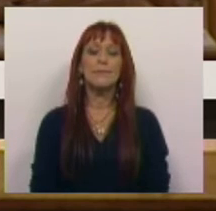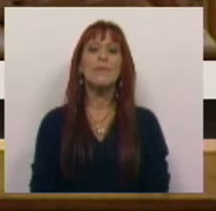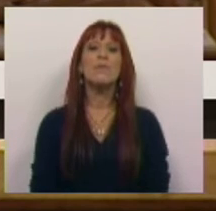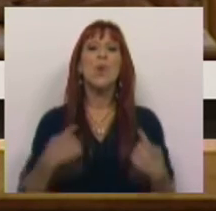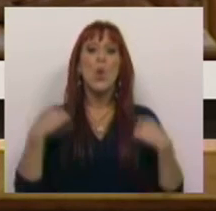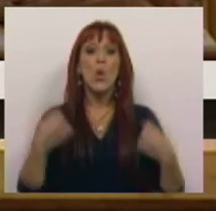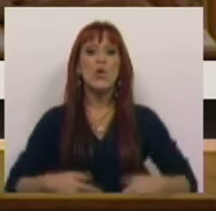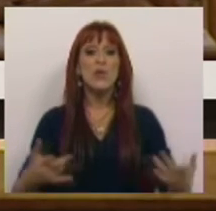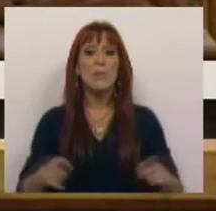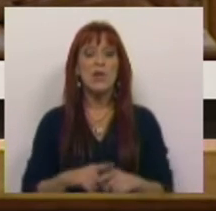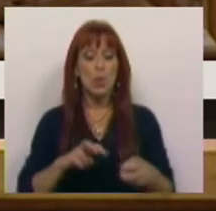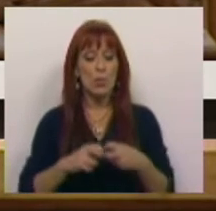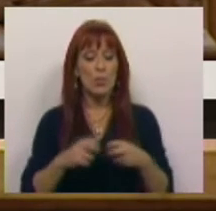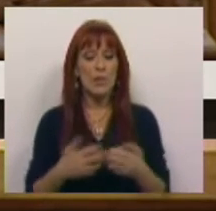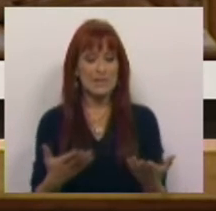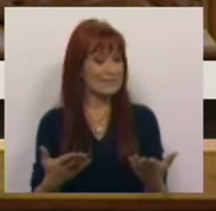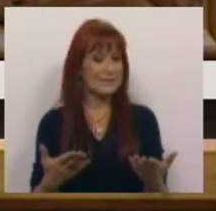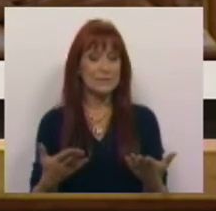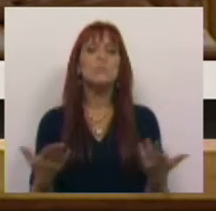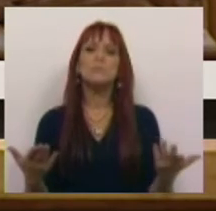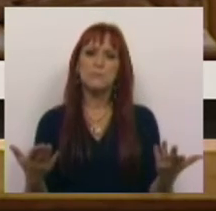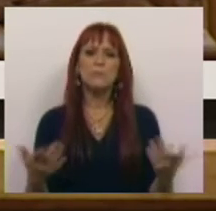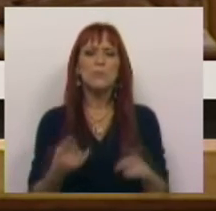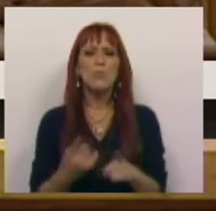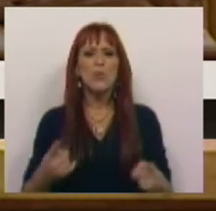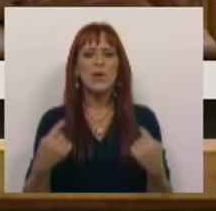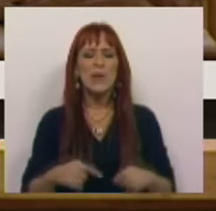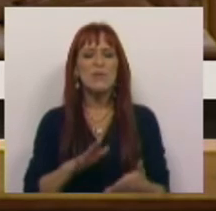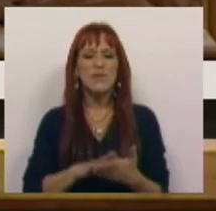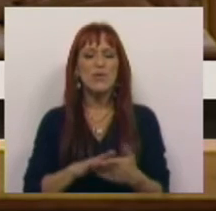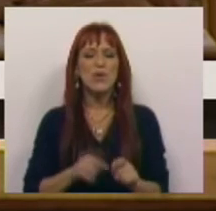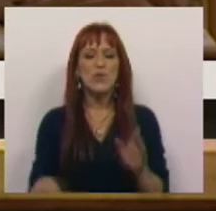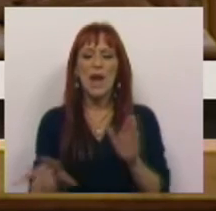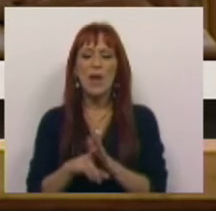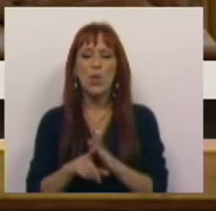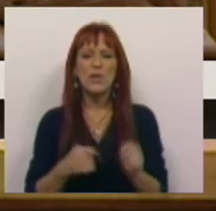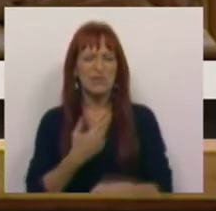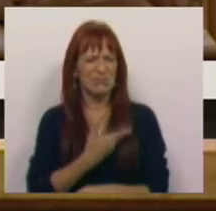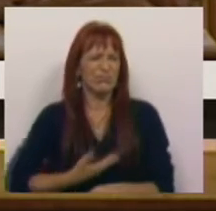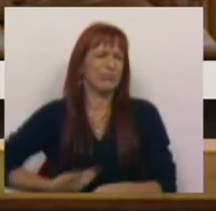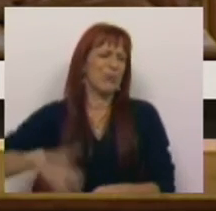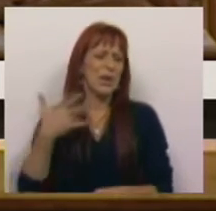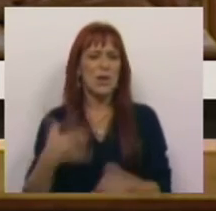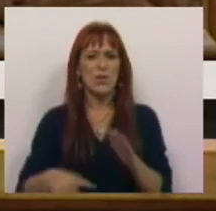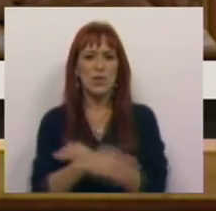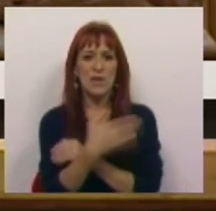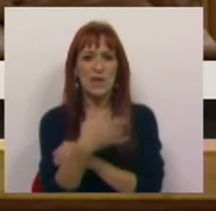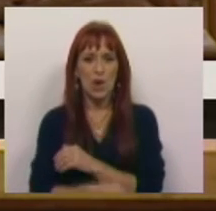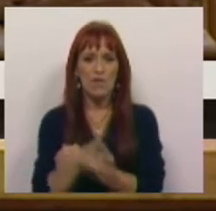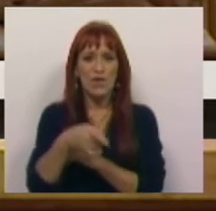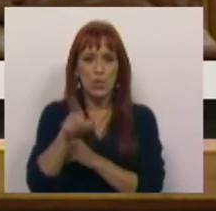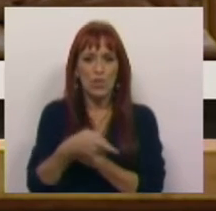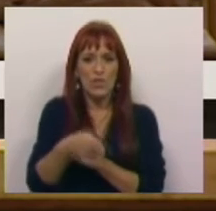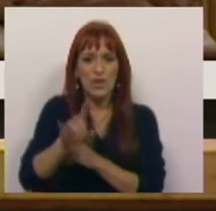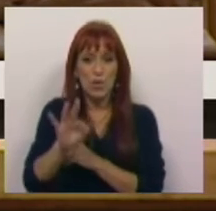Hoje temos este problema em mãos porque temos em vigor uma legislação arcaica. O Decreto-Lei